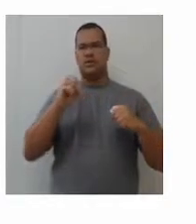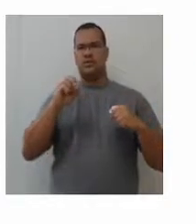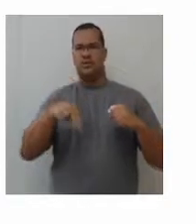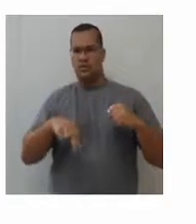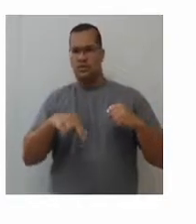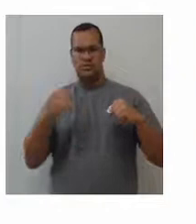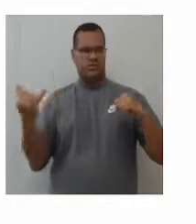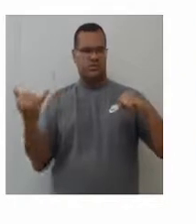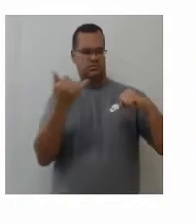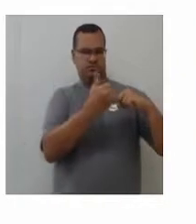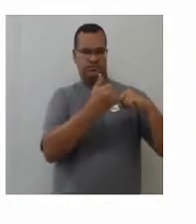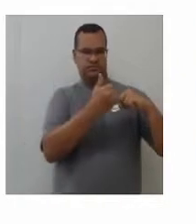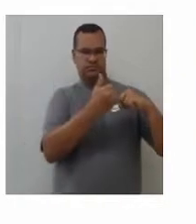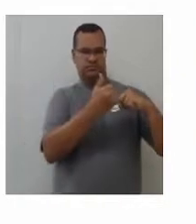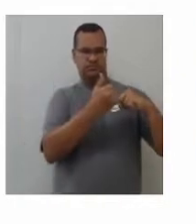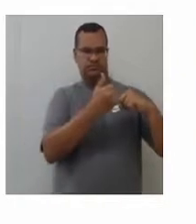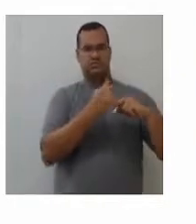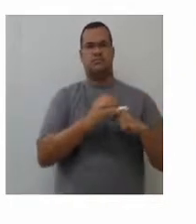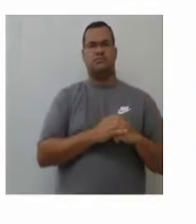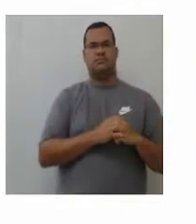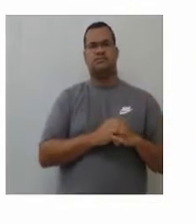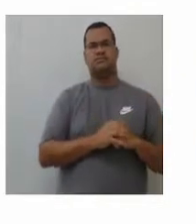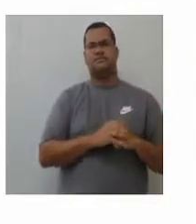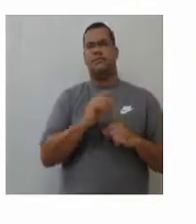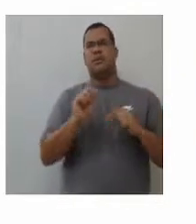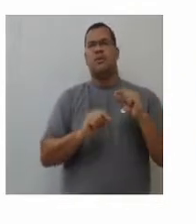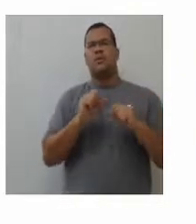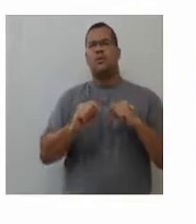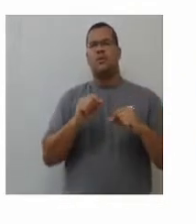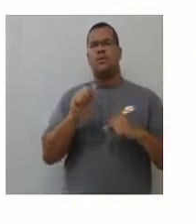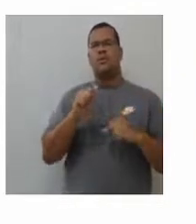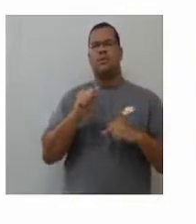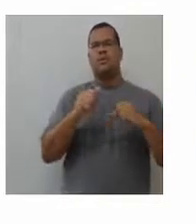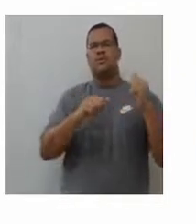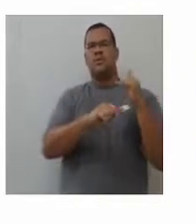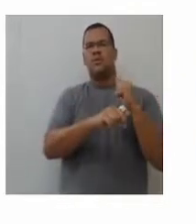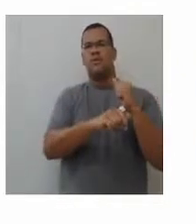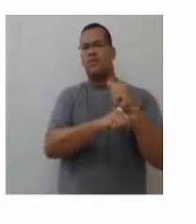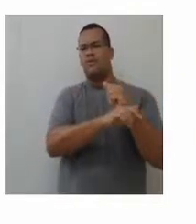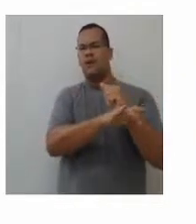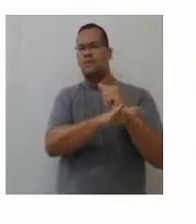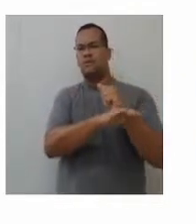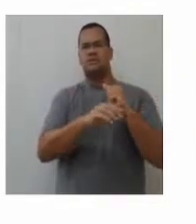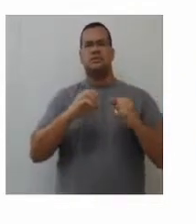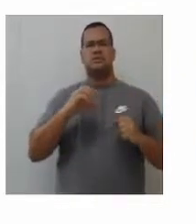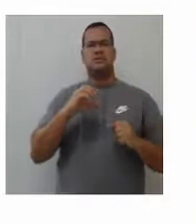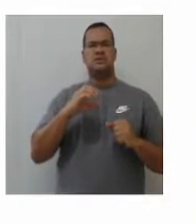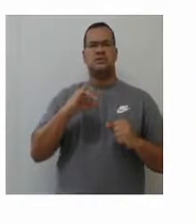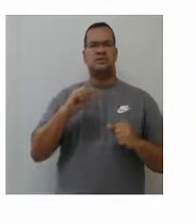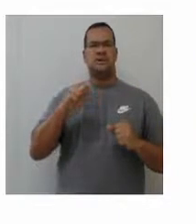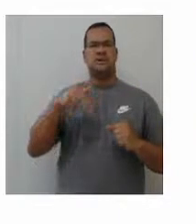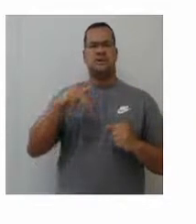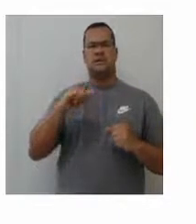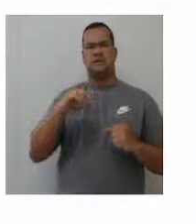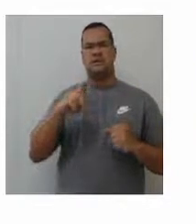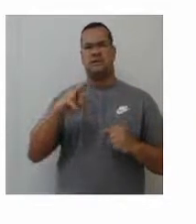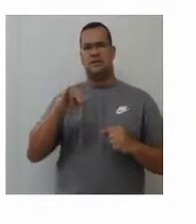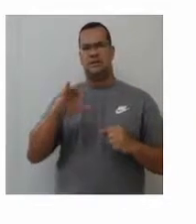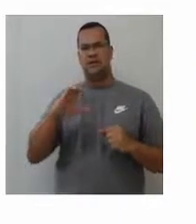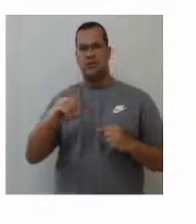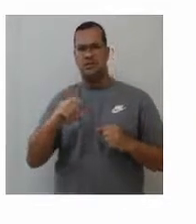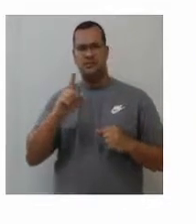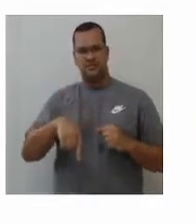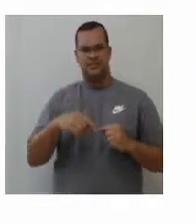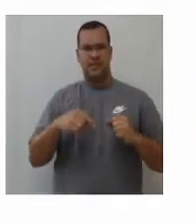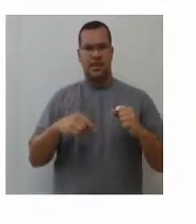Outro exemplo é o ácido cianídrico. Ácido cianídrico, tá? Esse ácido, quando colocado em água, vai formar o